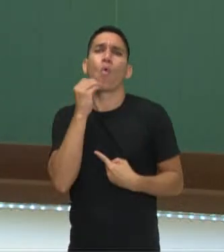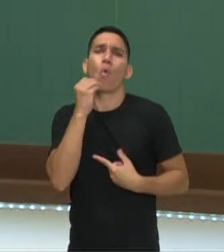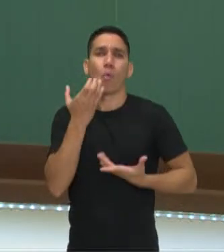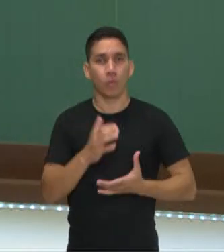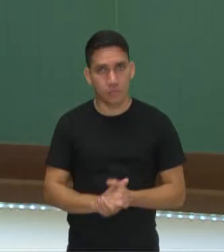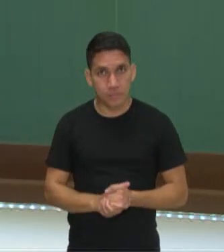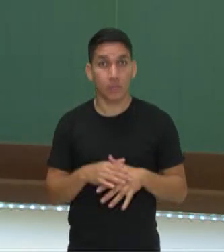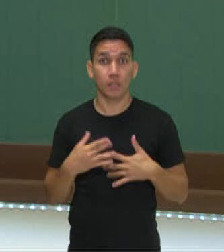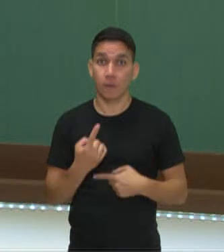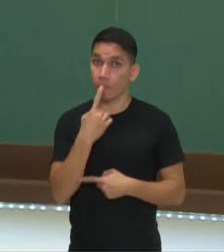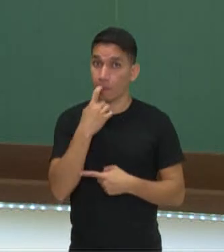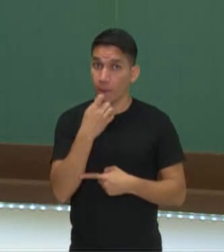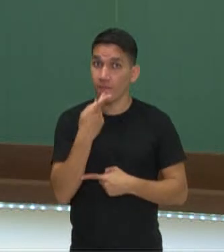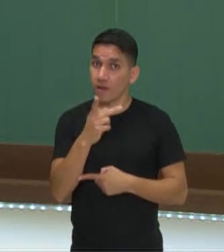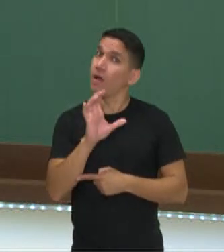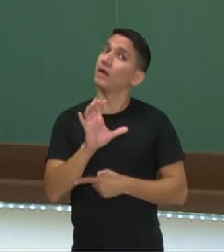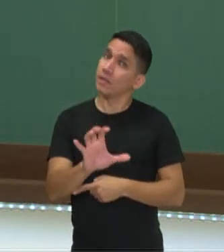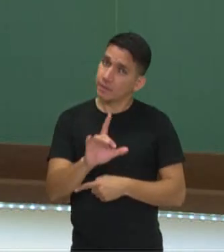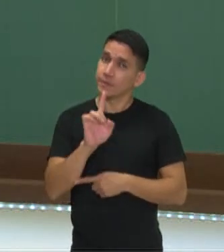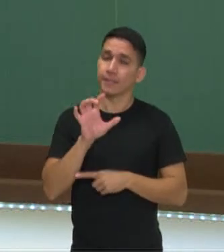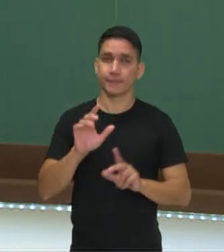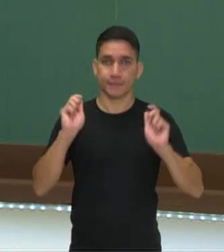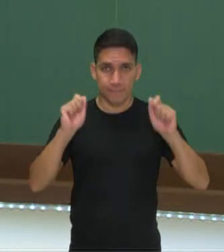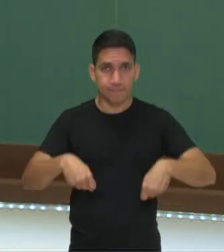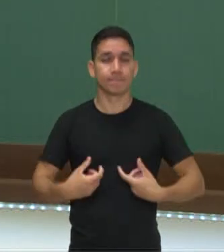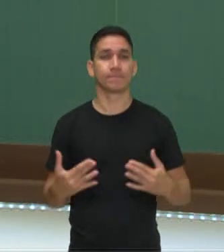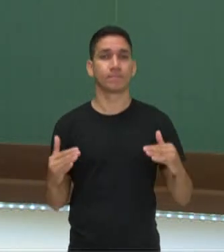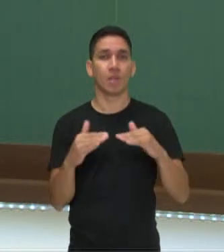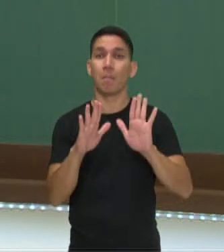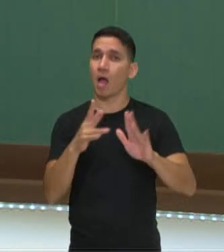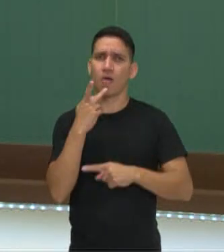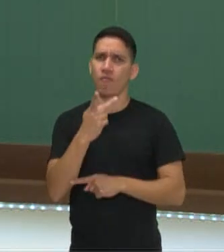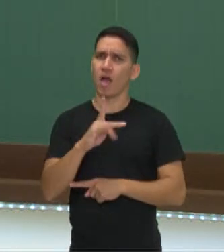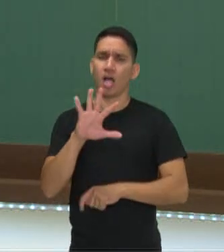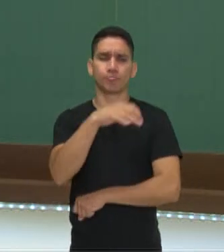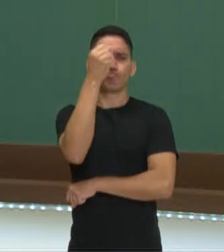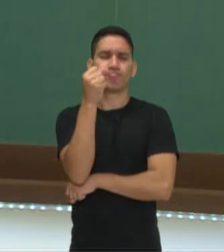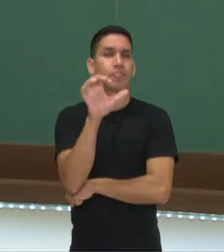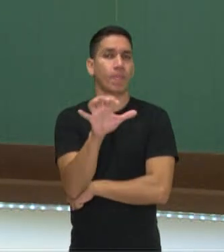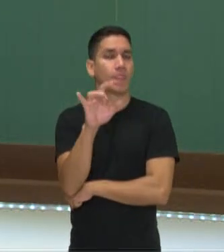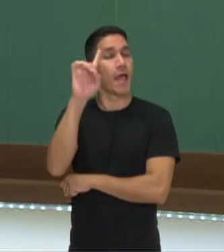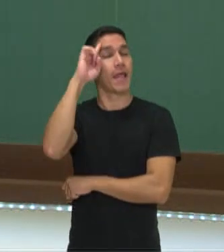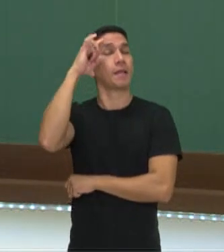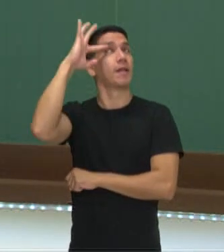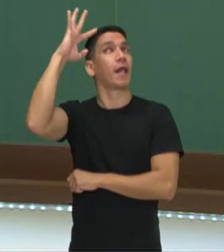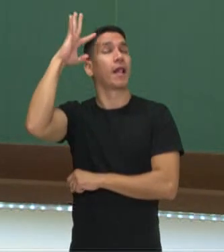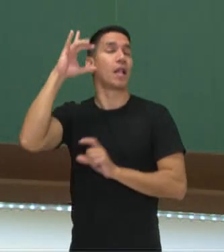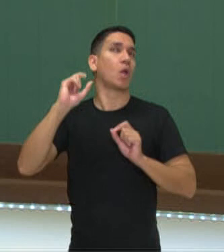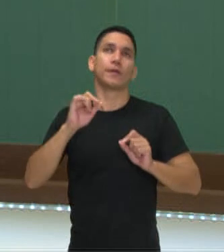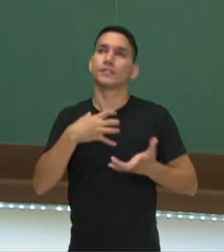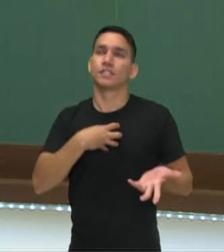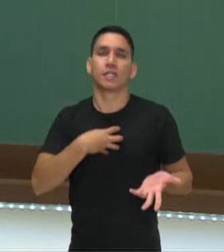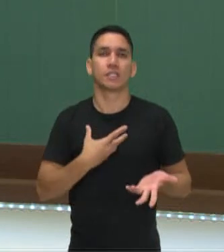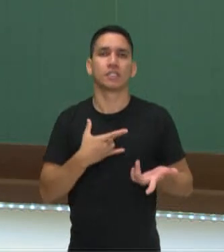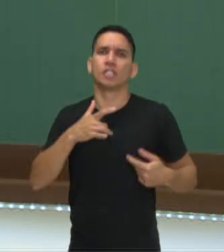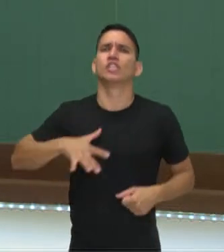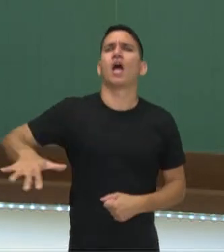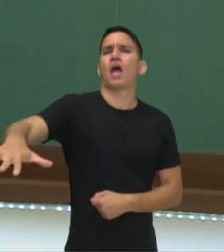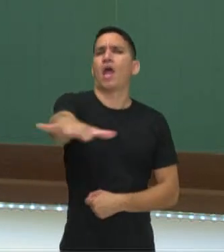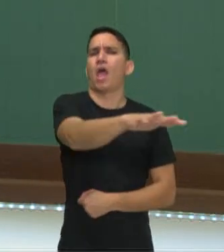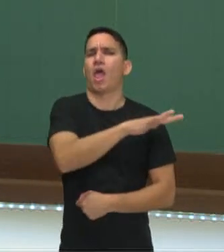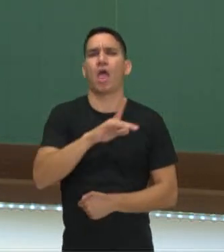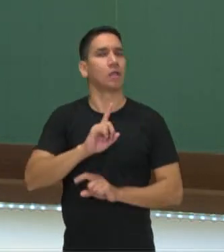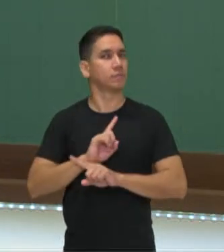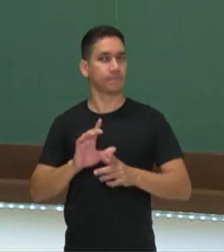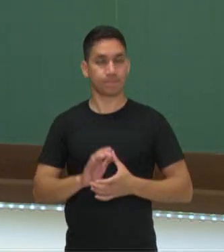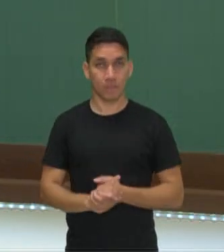Então, Gilberto Freire defendia essa ideia, mas ele não vai defender essa ideia de uma maneira generalizada, né?